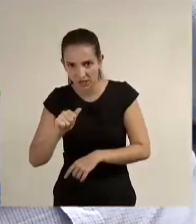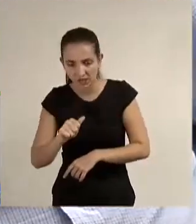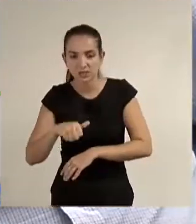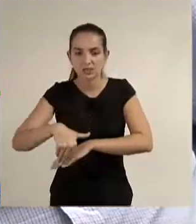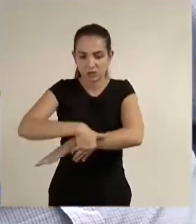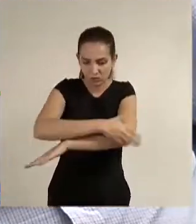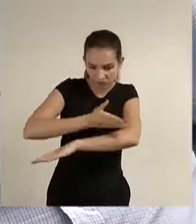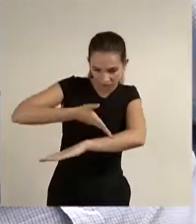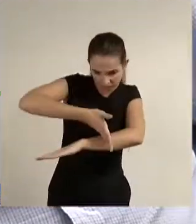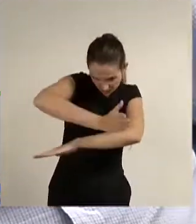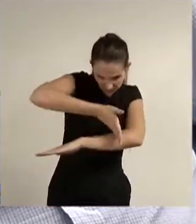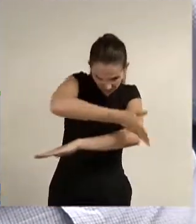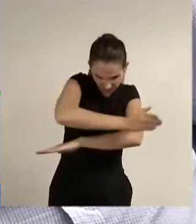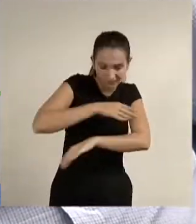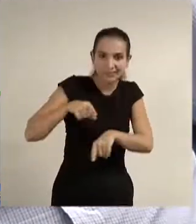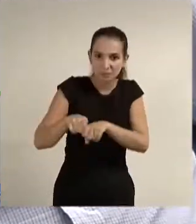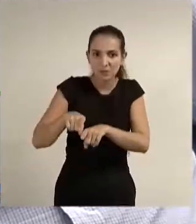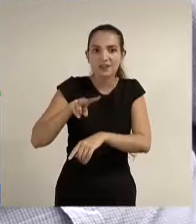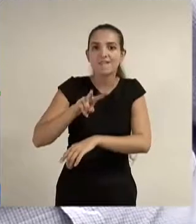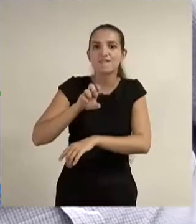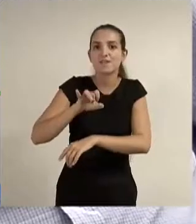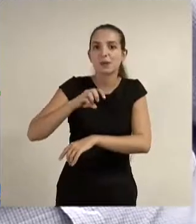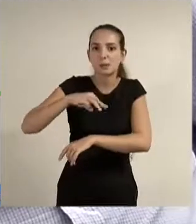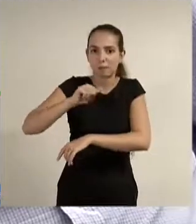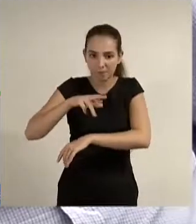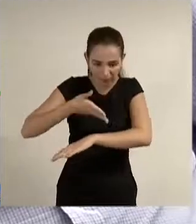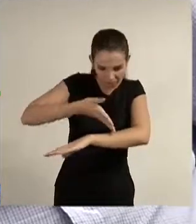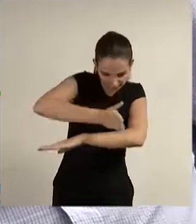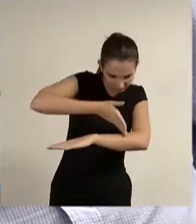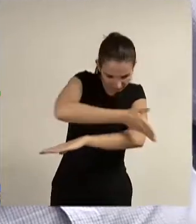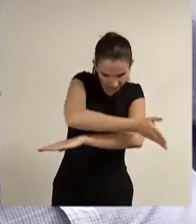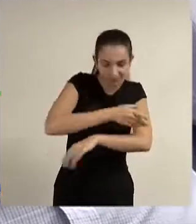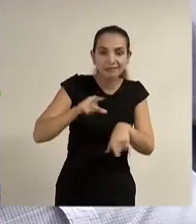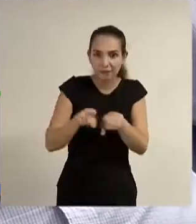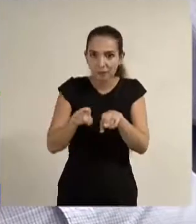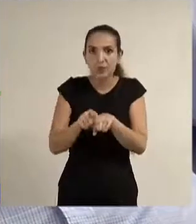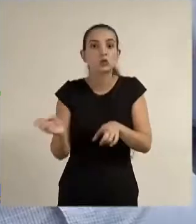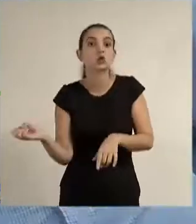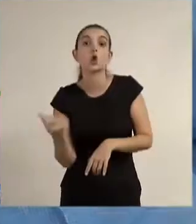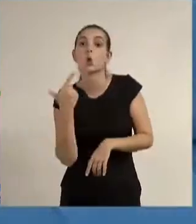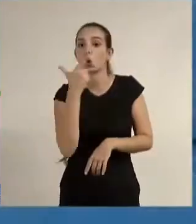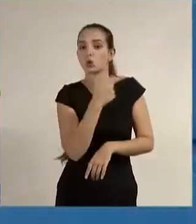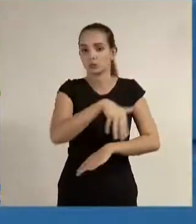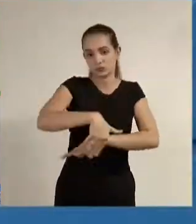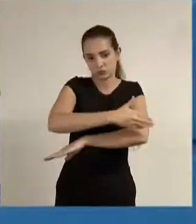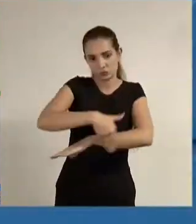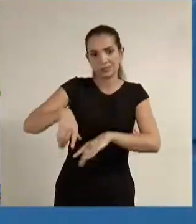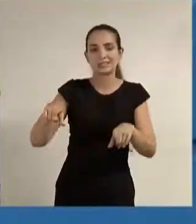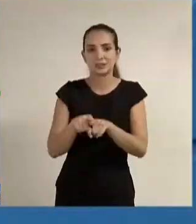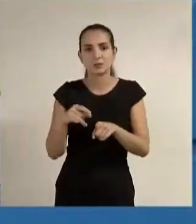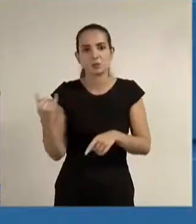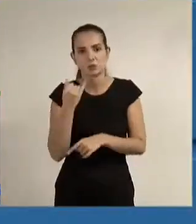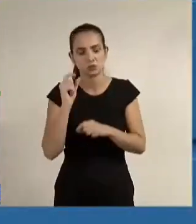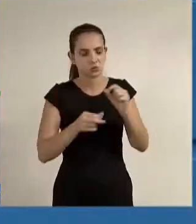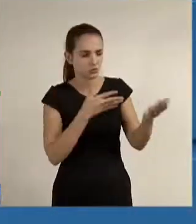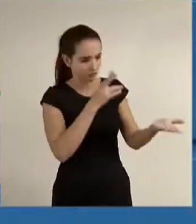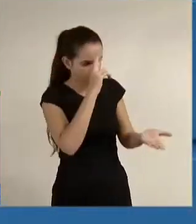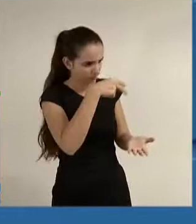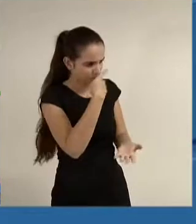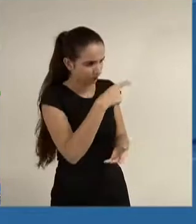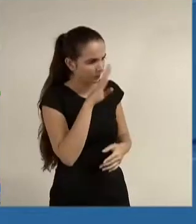Torres, que é extremamente importante. Como é muito importante, né, as obras levantadas por Vossa Excelência,